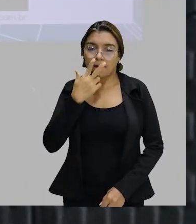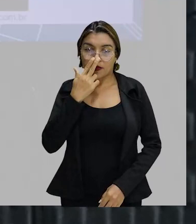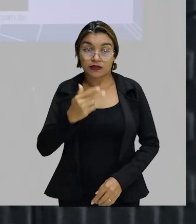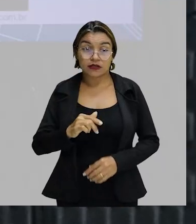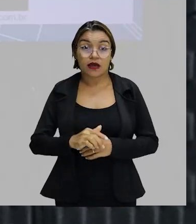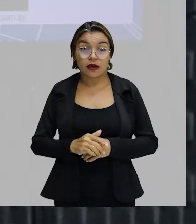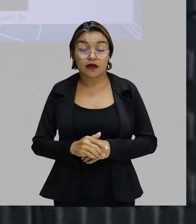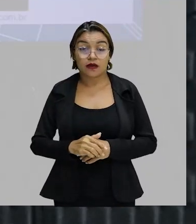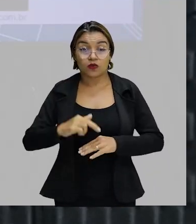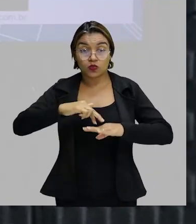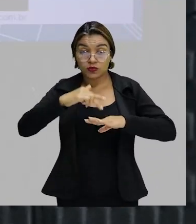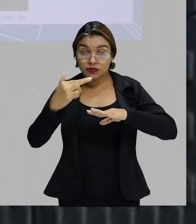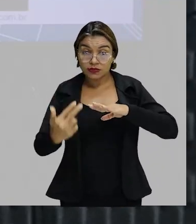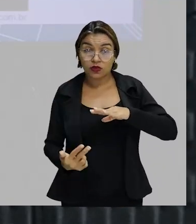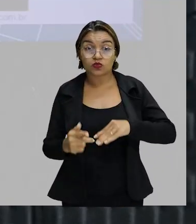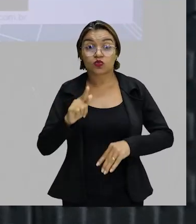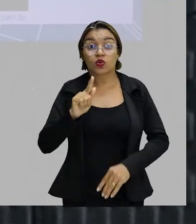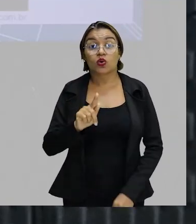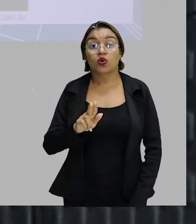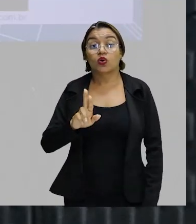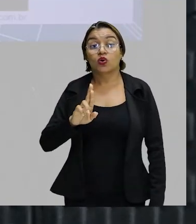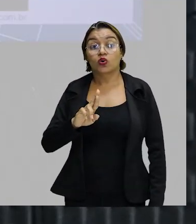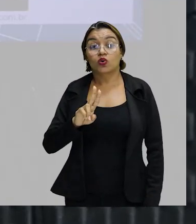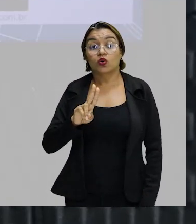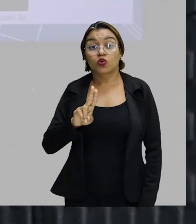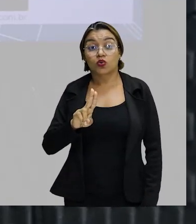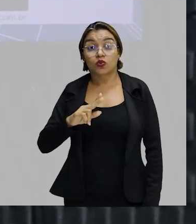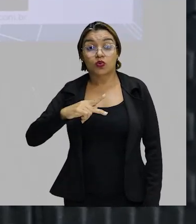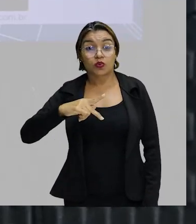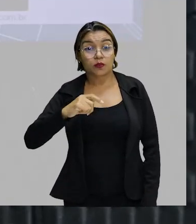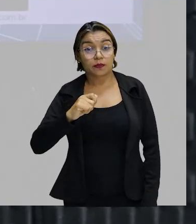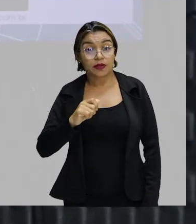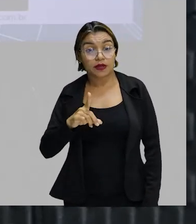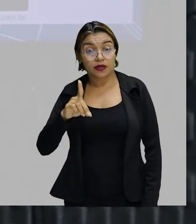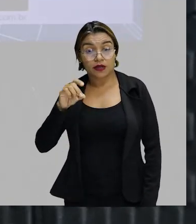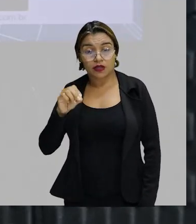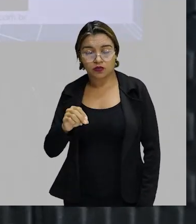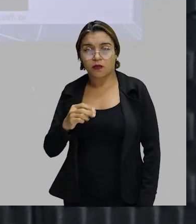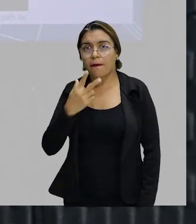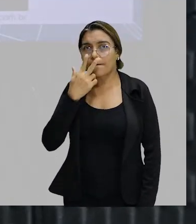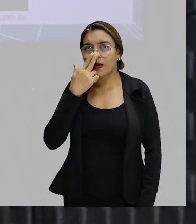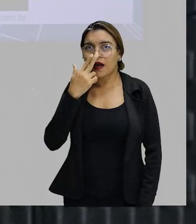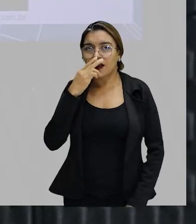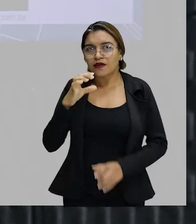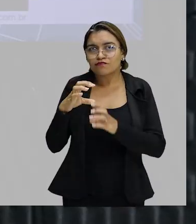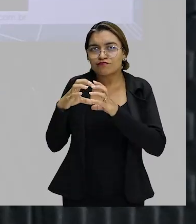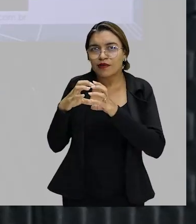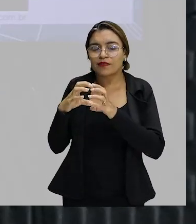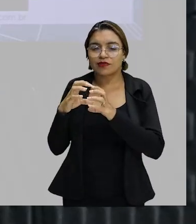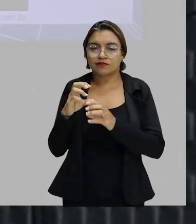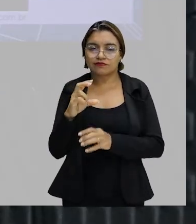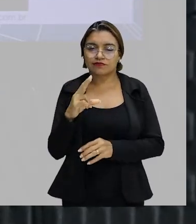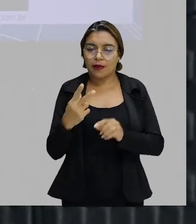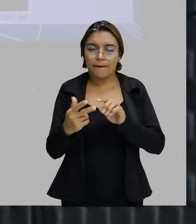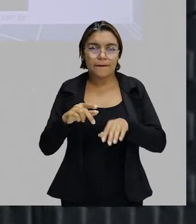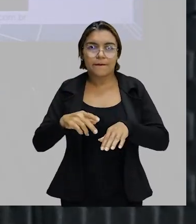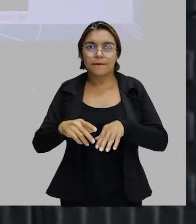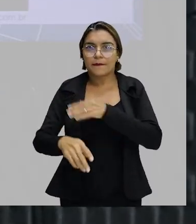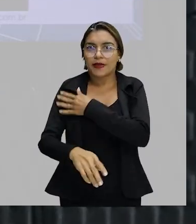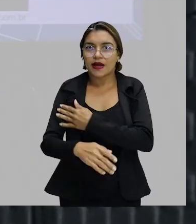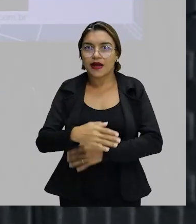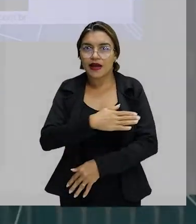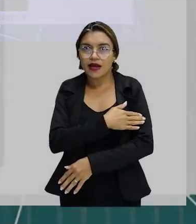quê é um salto grupado o atleta tá ali todo encolhidinho como se fosse uma bolinha braços e pernas